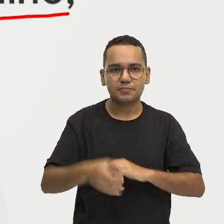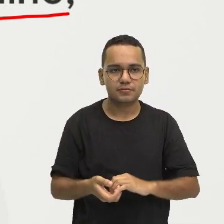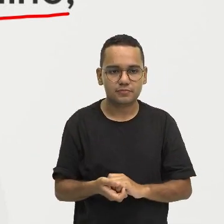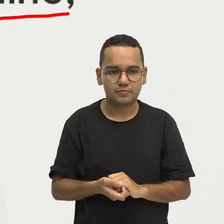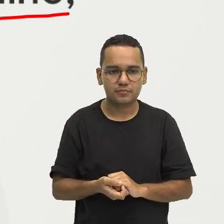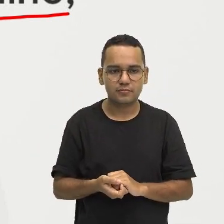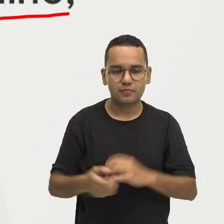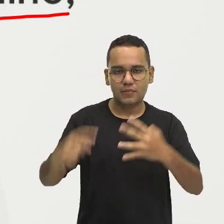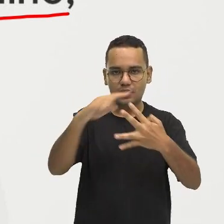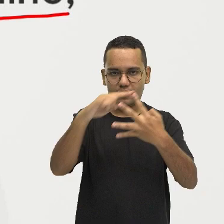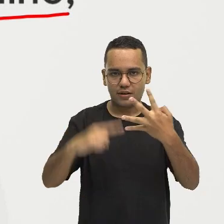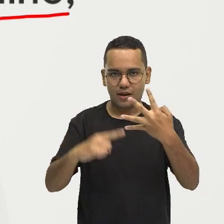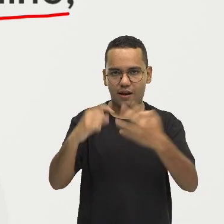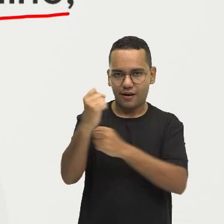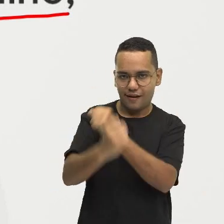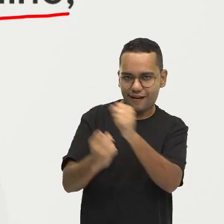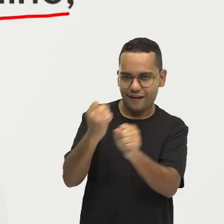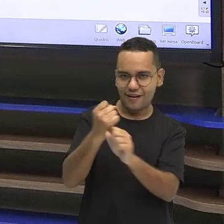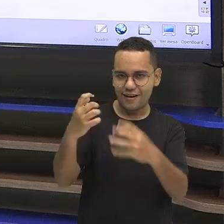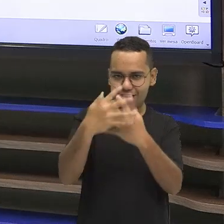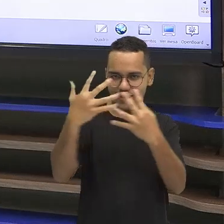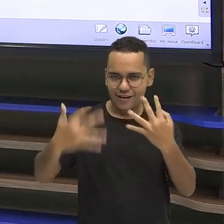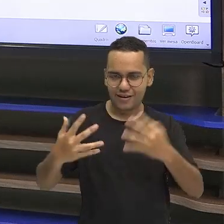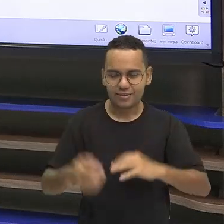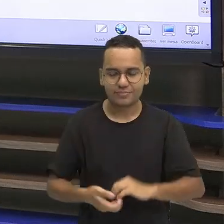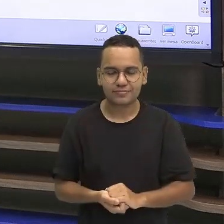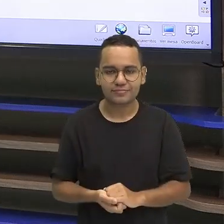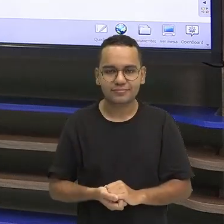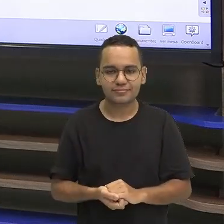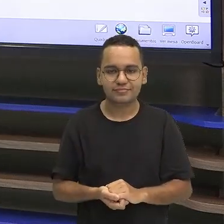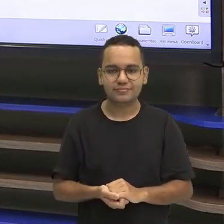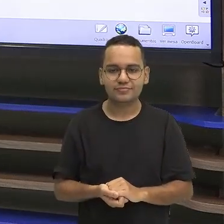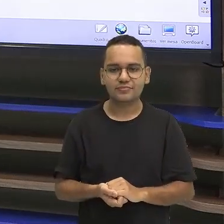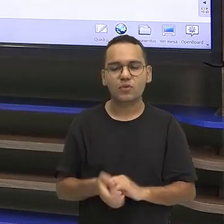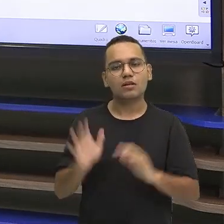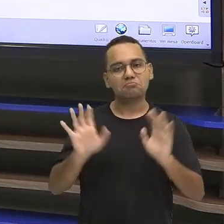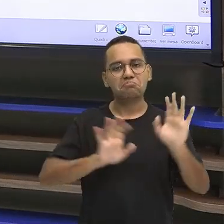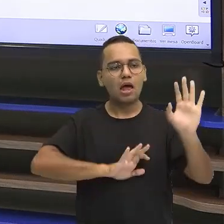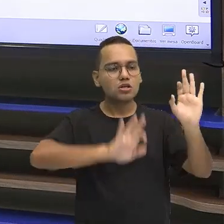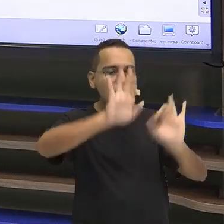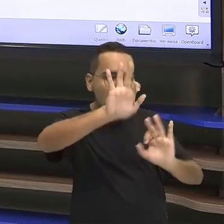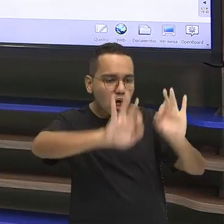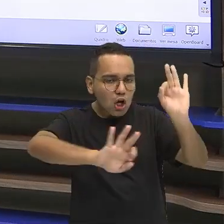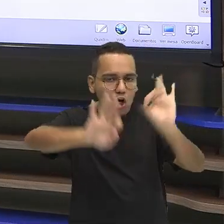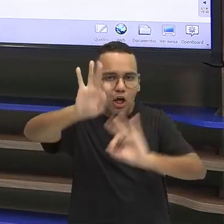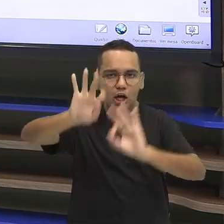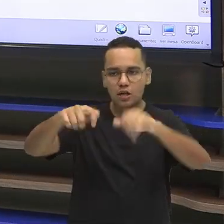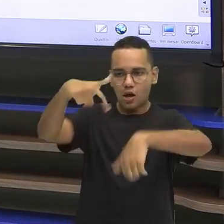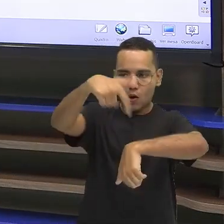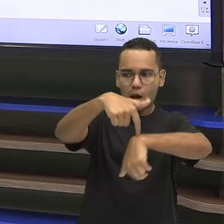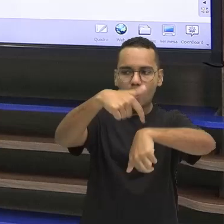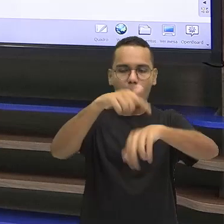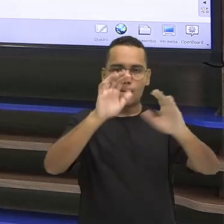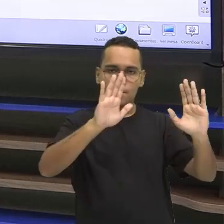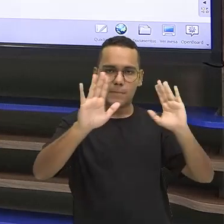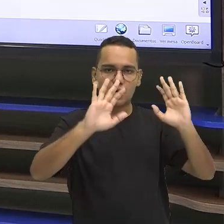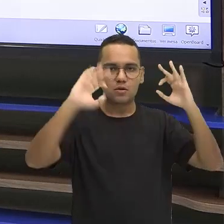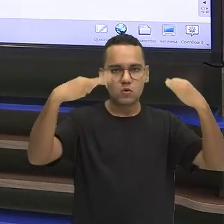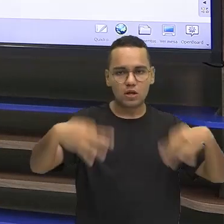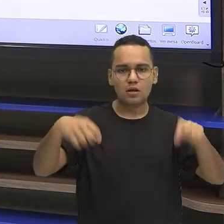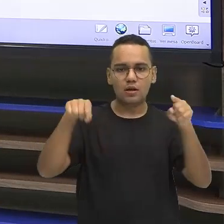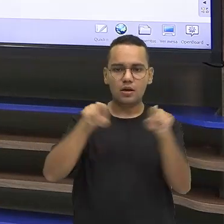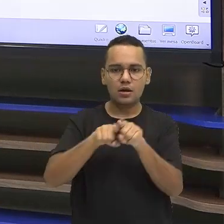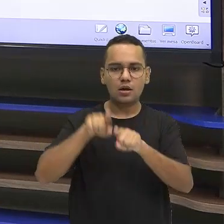das 4 estações do ano, né, que a gente vai encontrar, então dá para programar direitinho ali a quantidade, né, também dá para